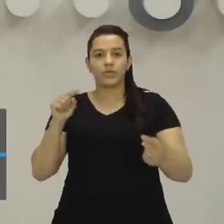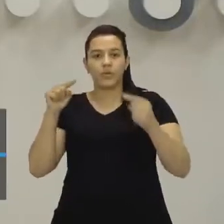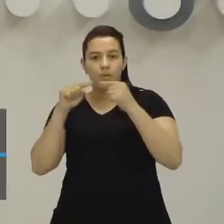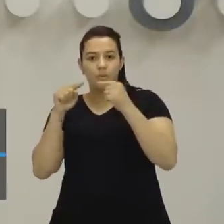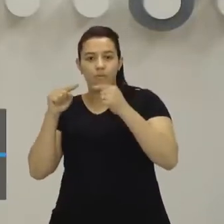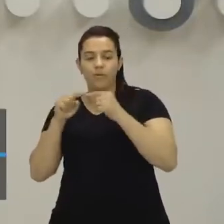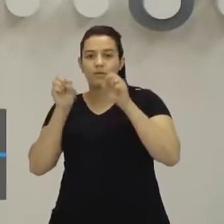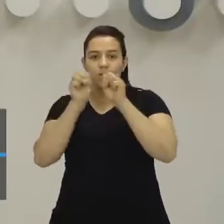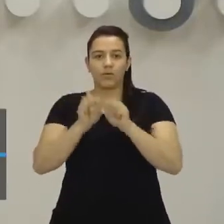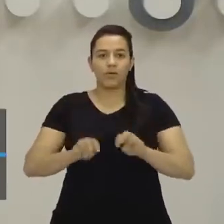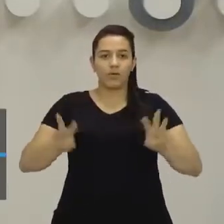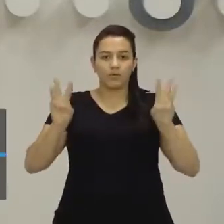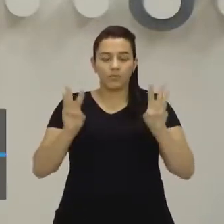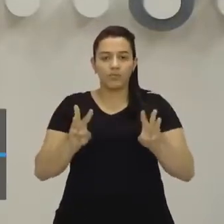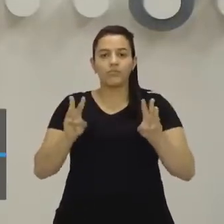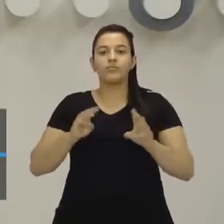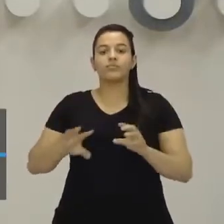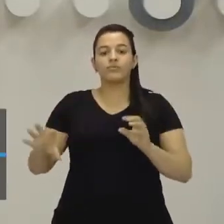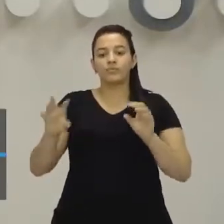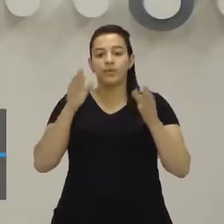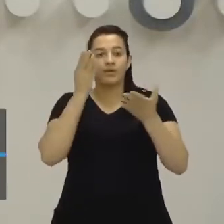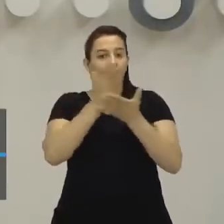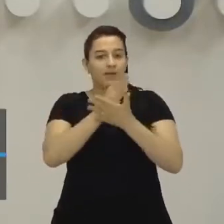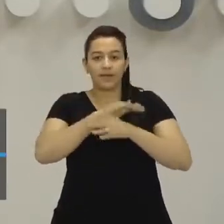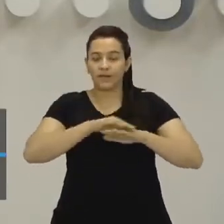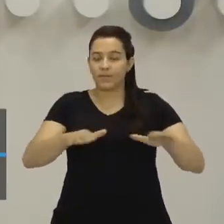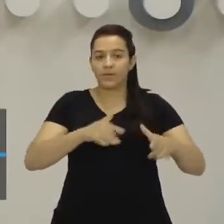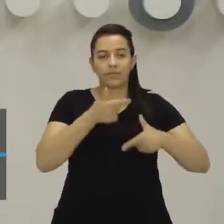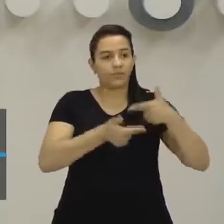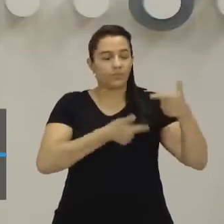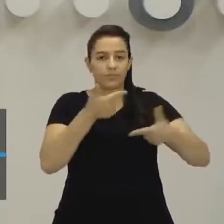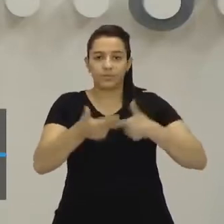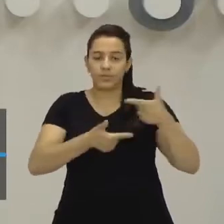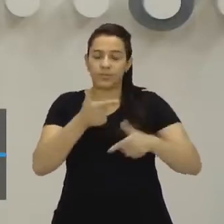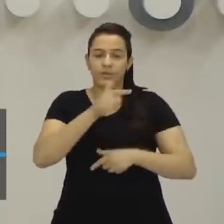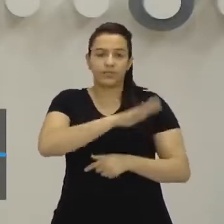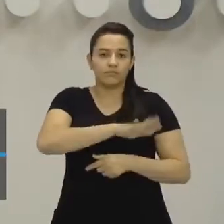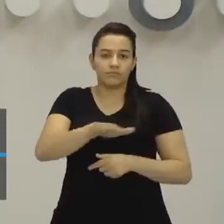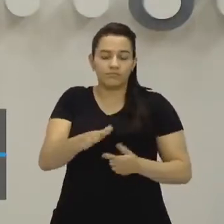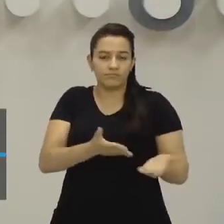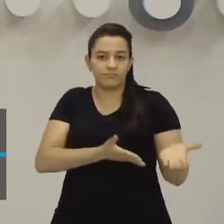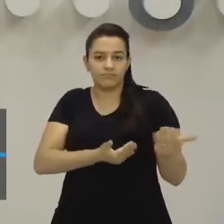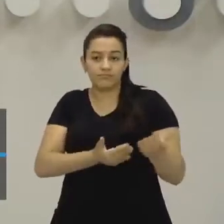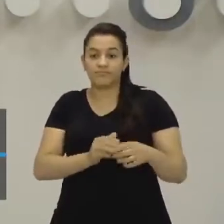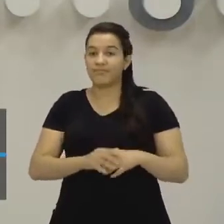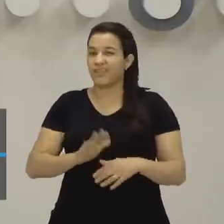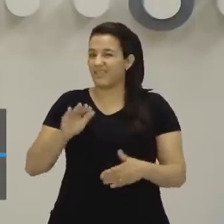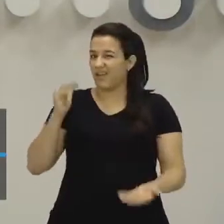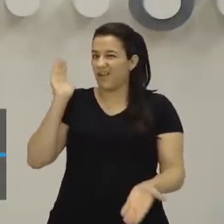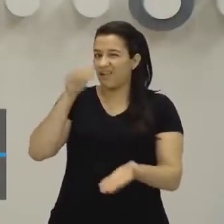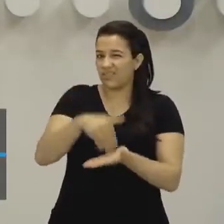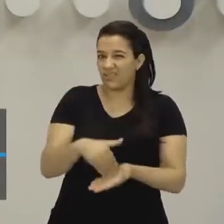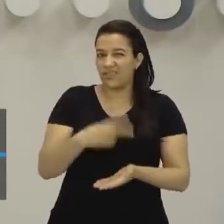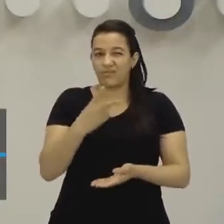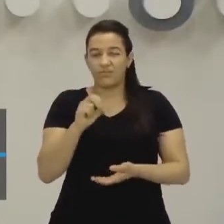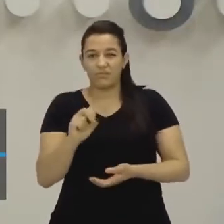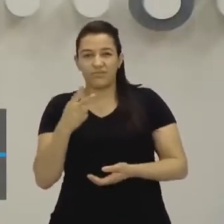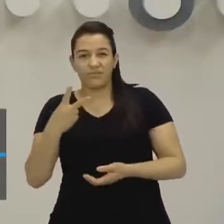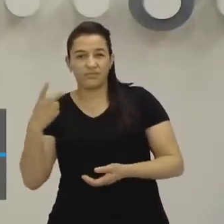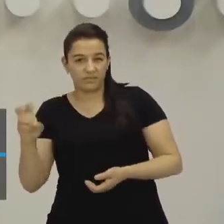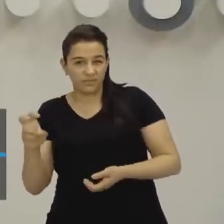que seja erradicado, que termine com o trabalho infantil. Então vamos pensar aí, será que até 2025 conseguiremos?